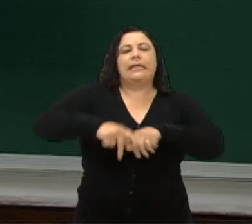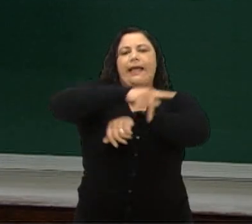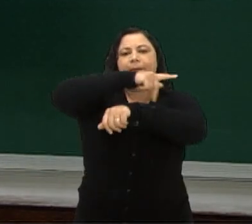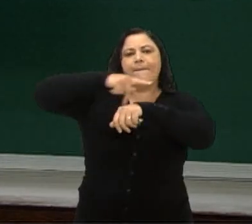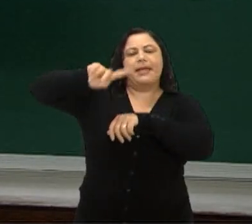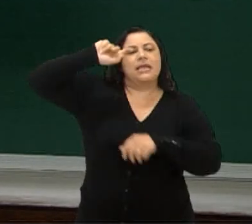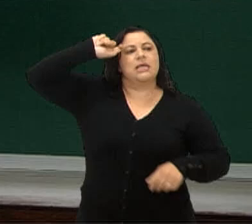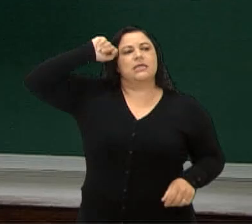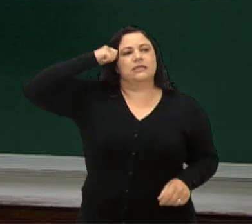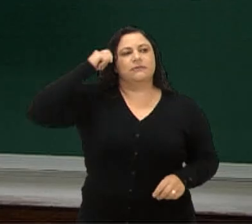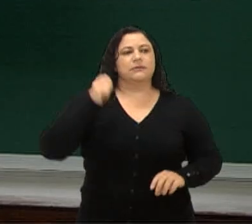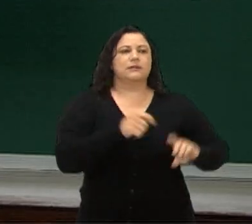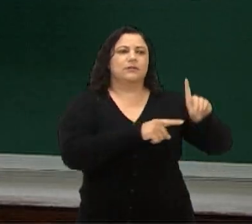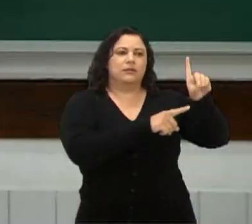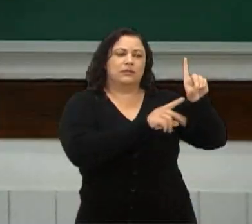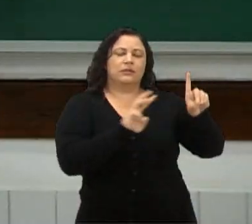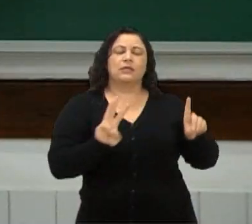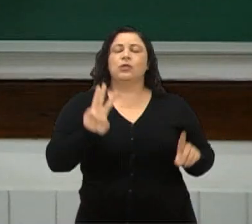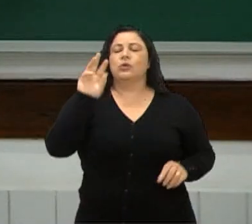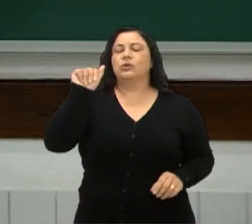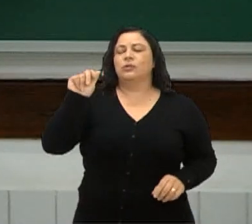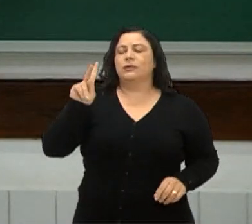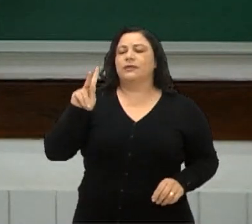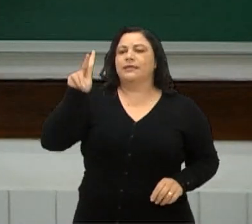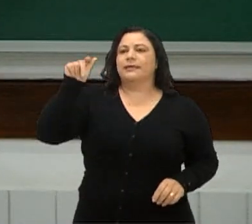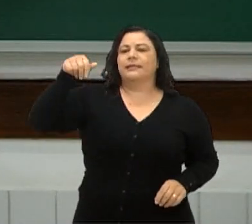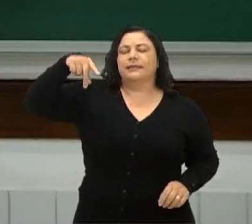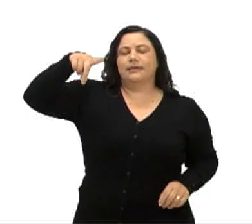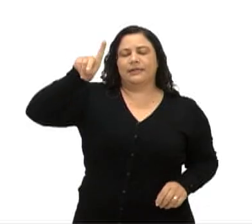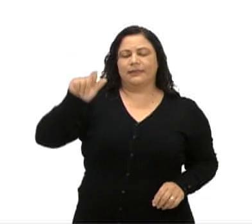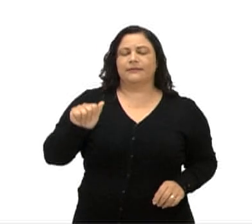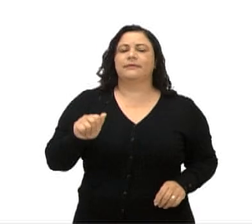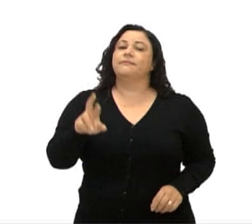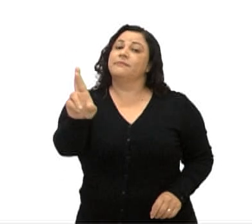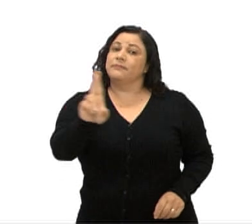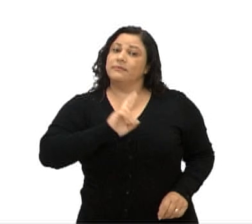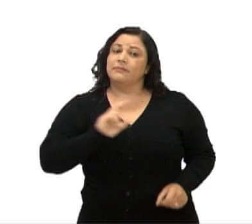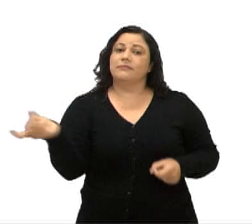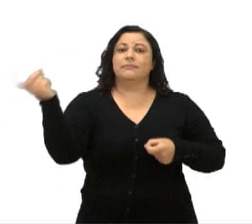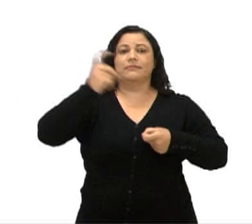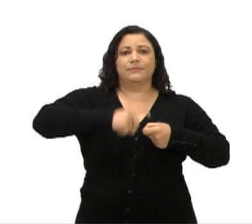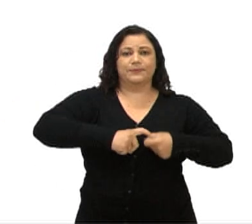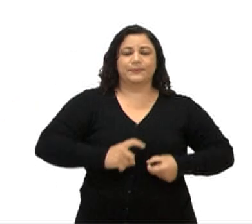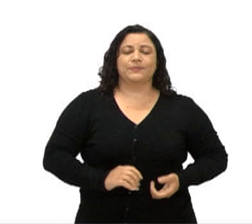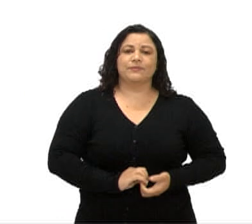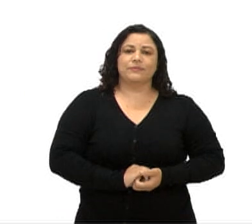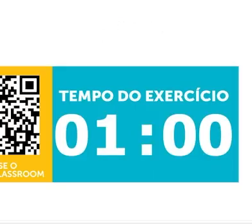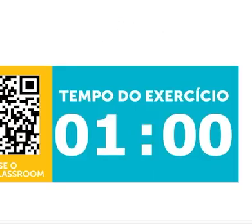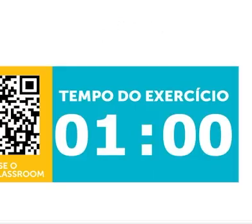D. Wakanda. Então eu peço que vocês me respondam e eu já volto.